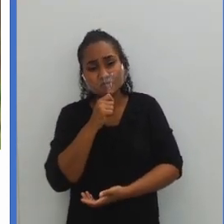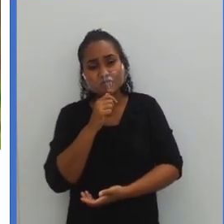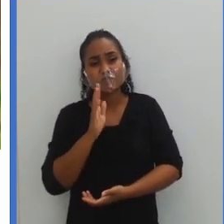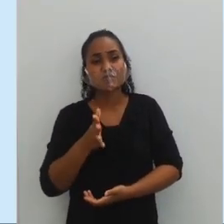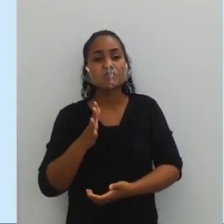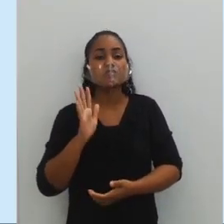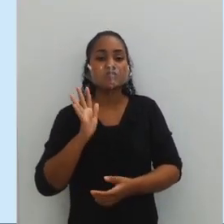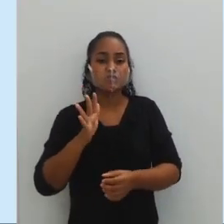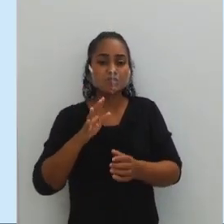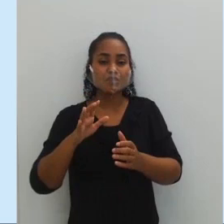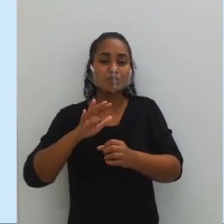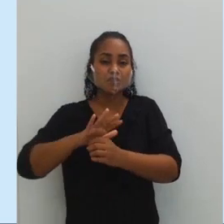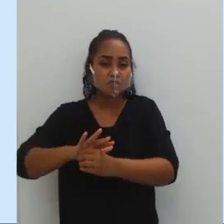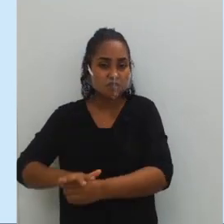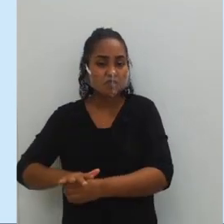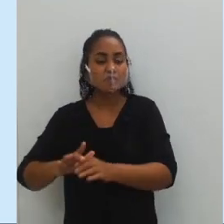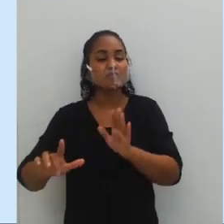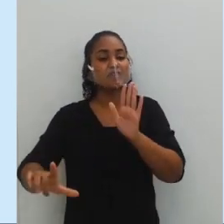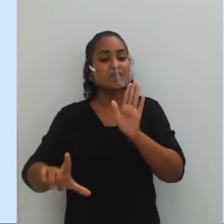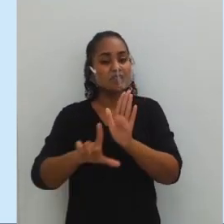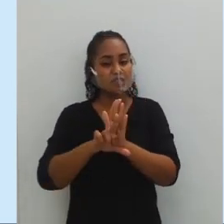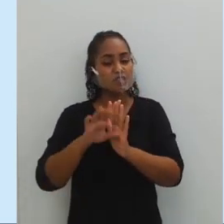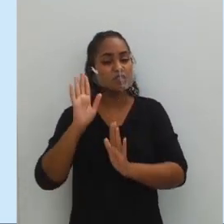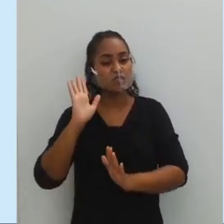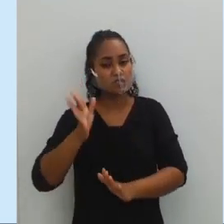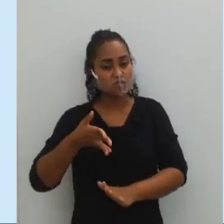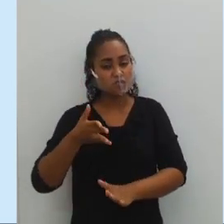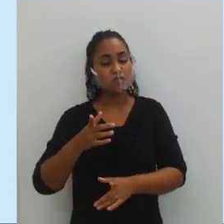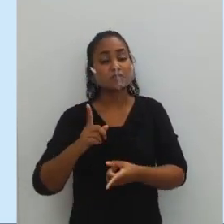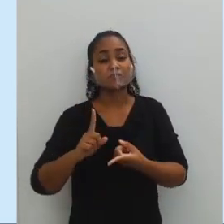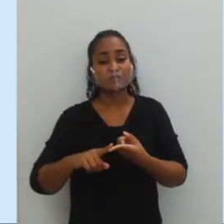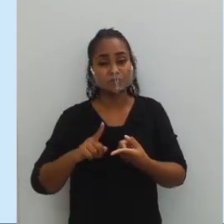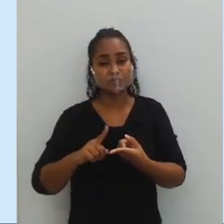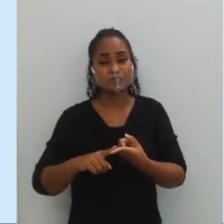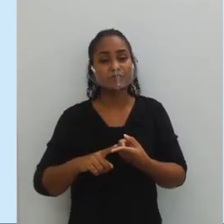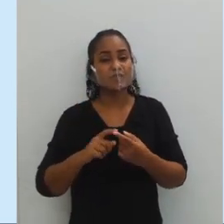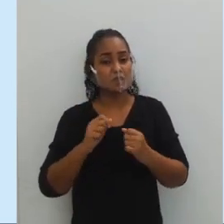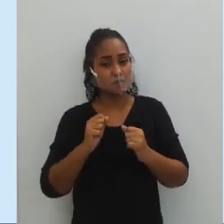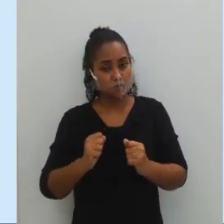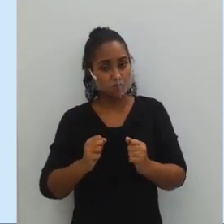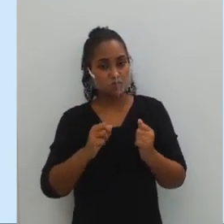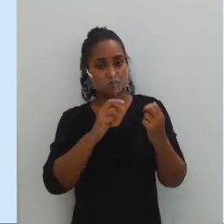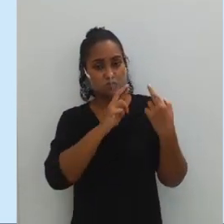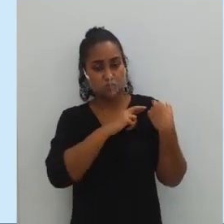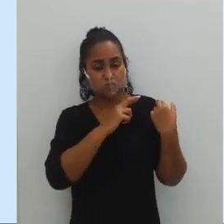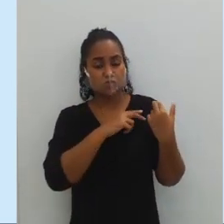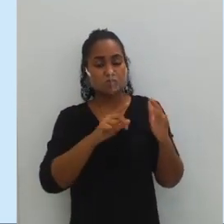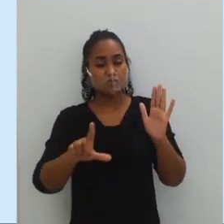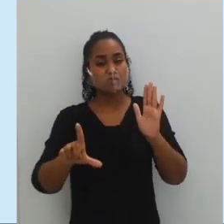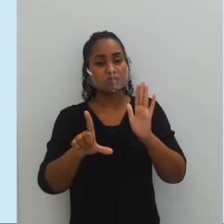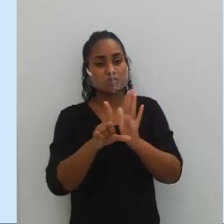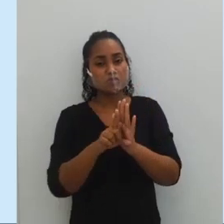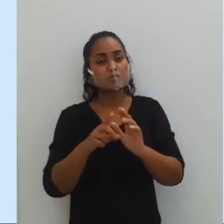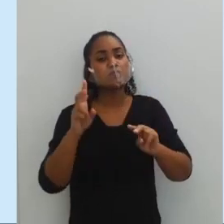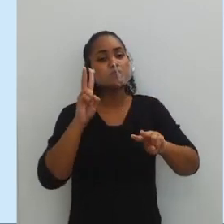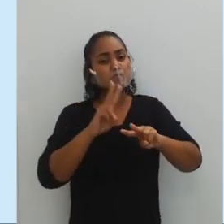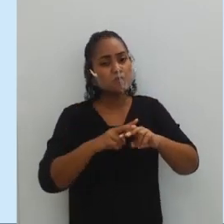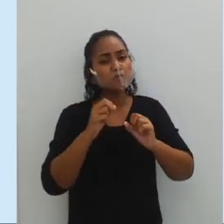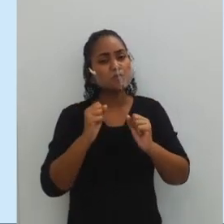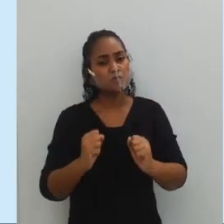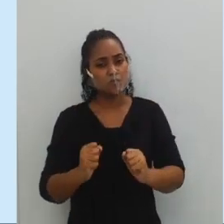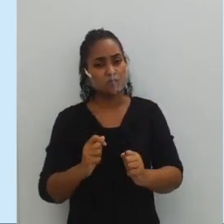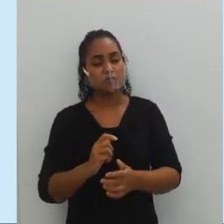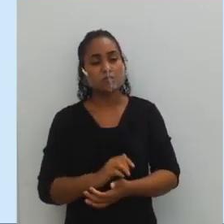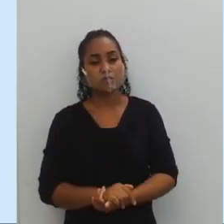já crime para isso já está penalizado na lei, né? E as pessoas podem ser passíveis de punição e serem até presas